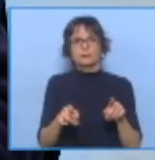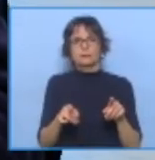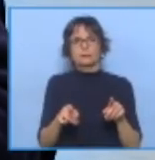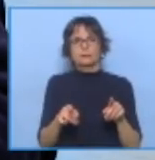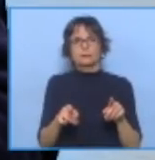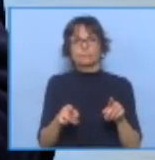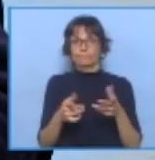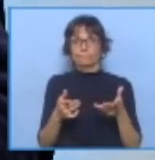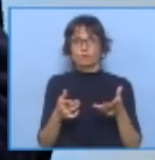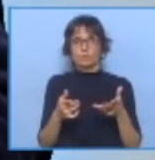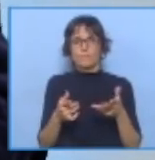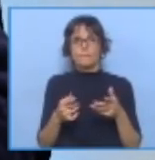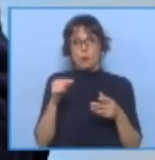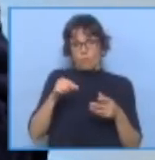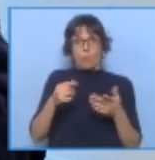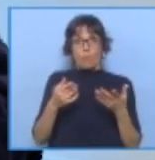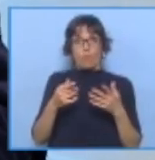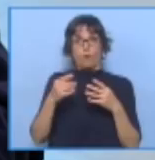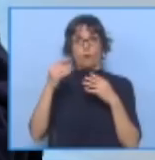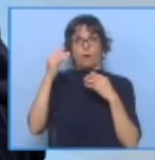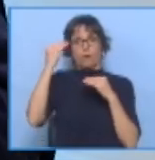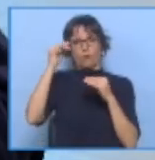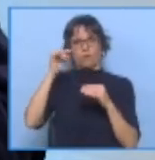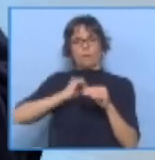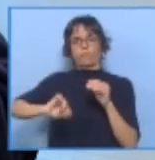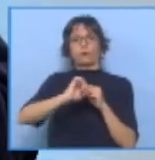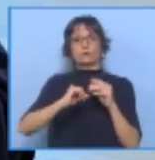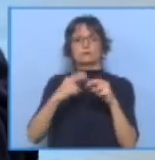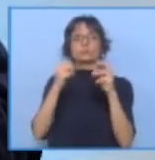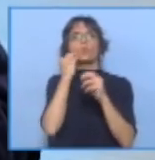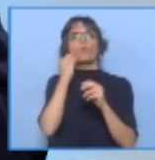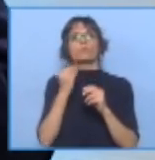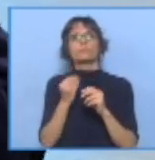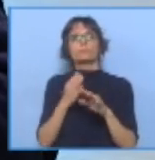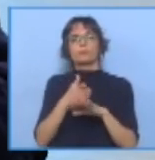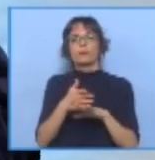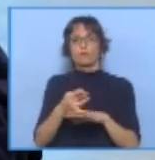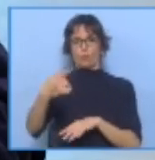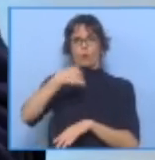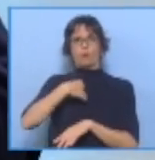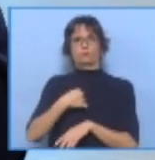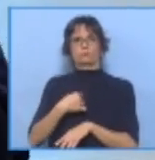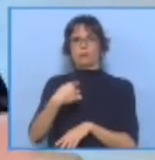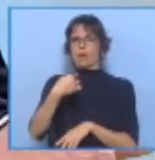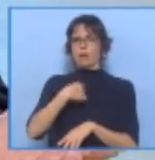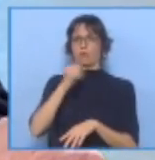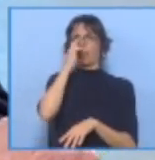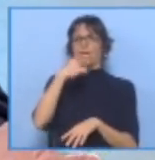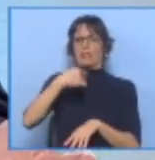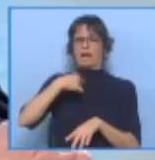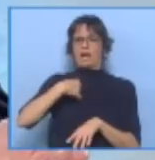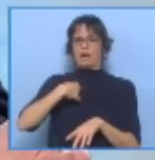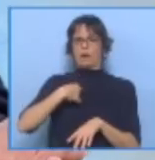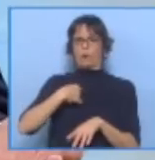isto, hoje a nossa educação é construída a partir do eu. O eu tornou-se absoluto. Quem não é como eu, não